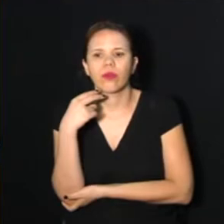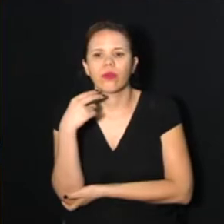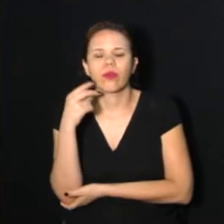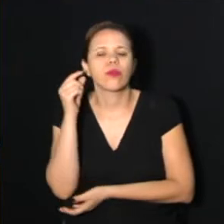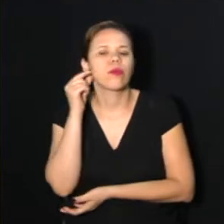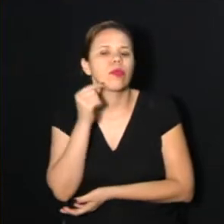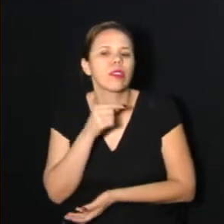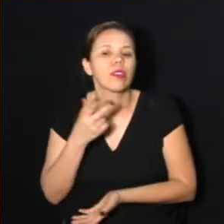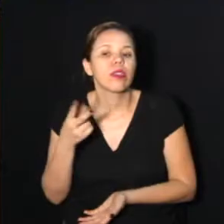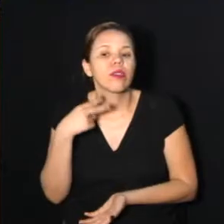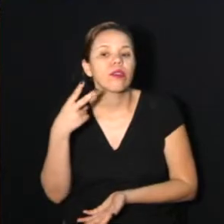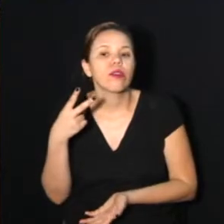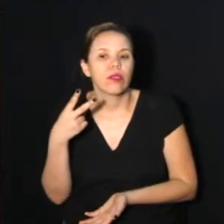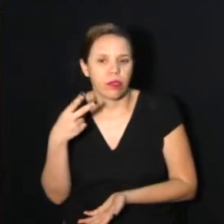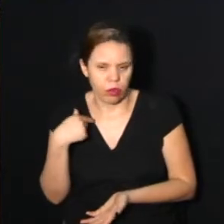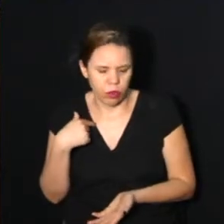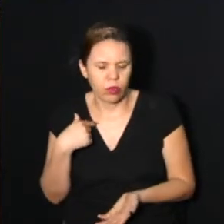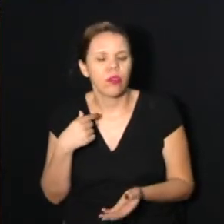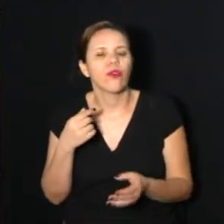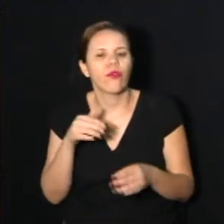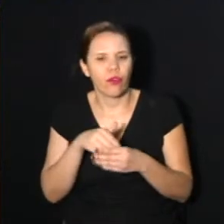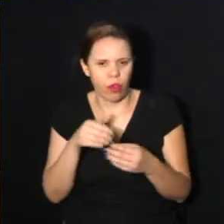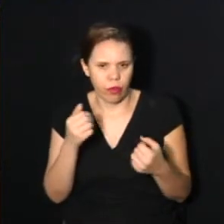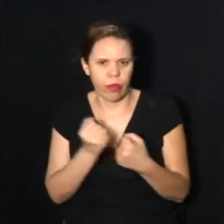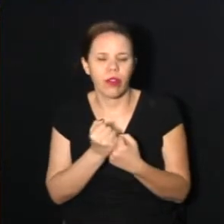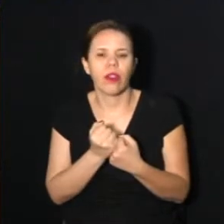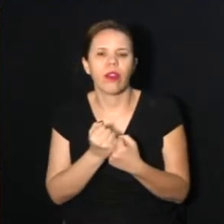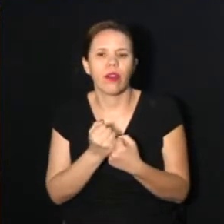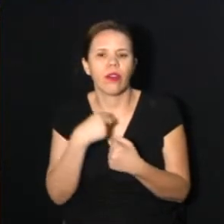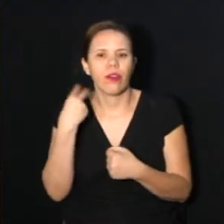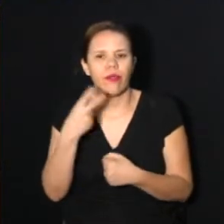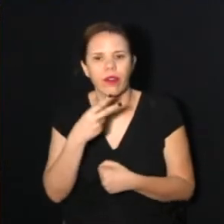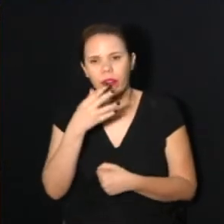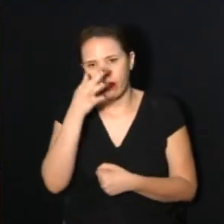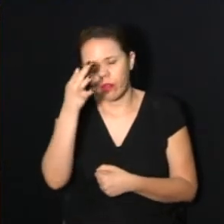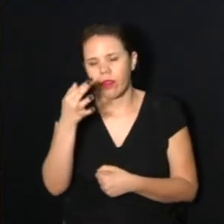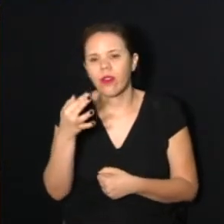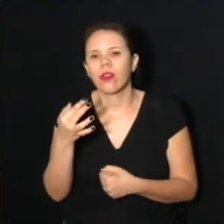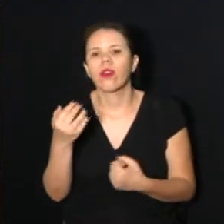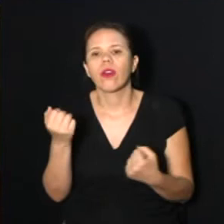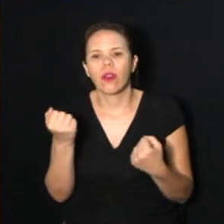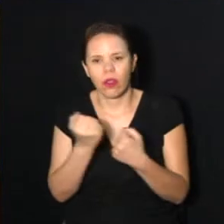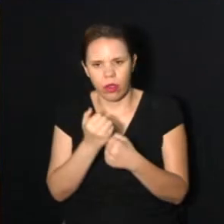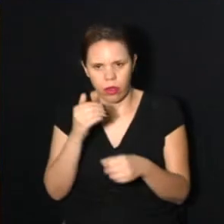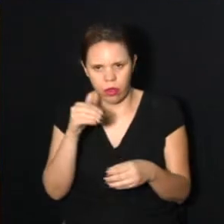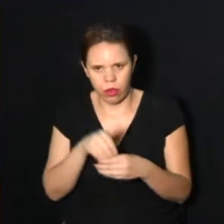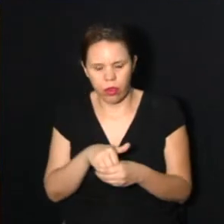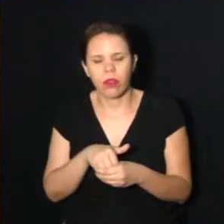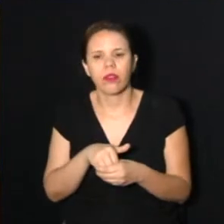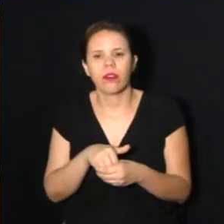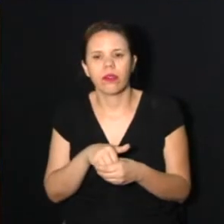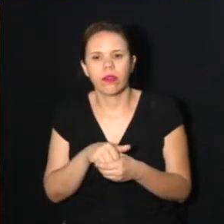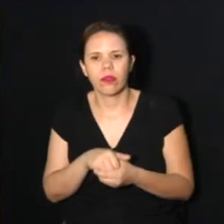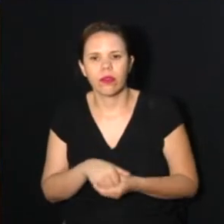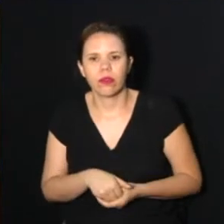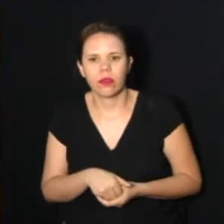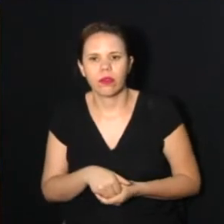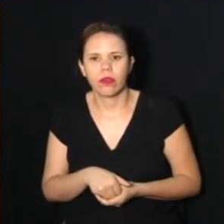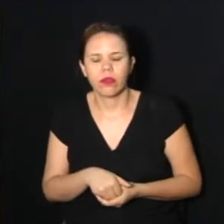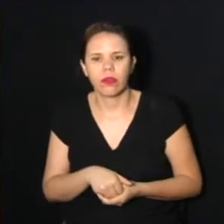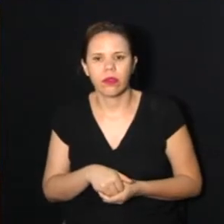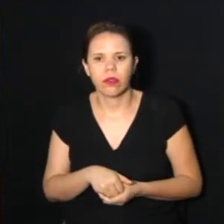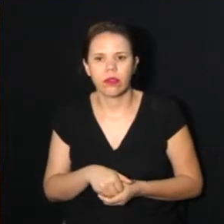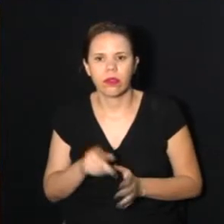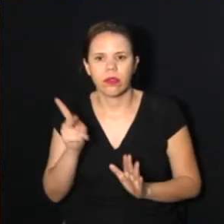Marcelo Silva. Eu acompanho, senhor presidente. Vereador Antônio Flores. Senhor presidente, eu acompanho. Se me permite,